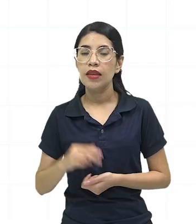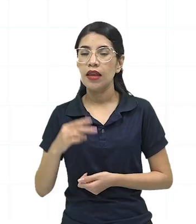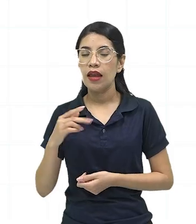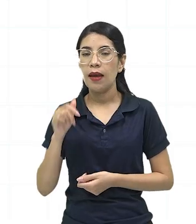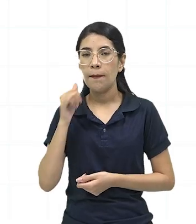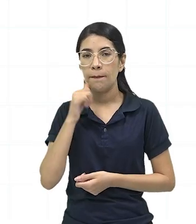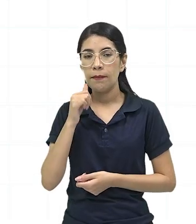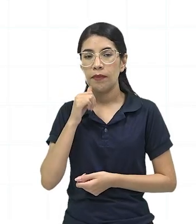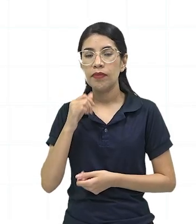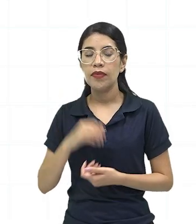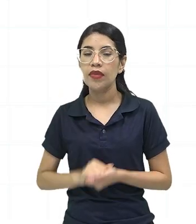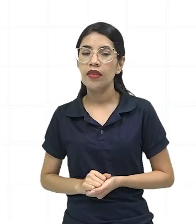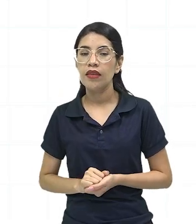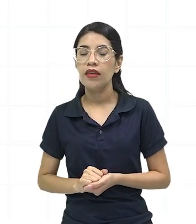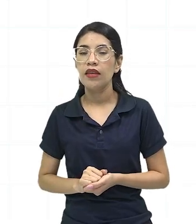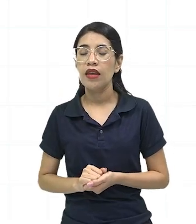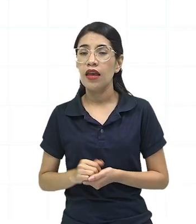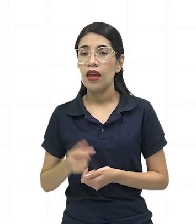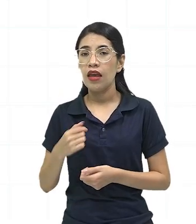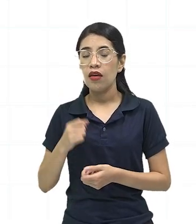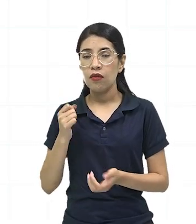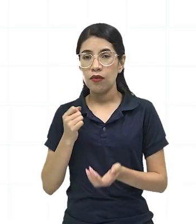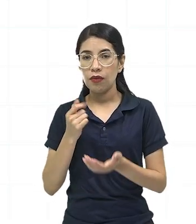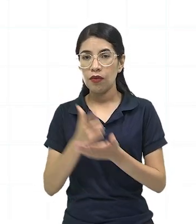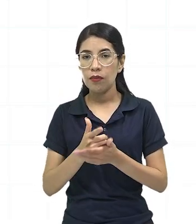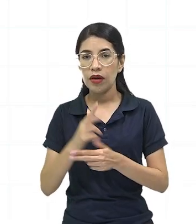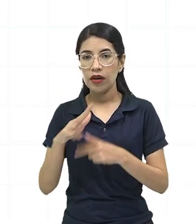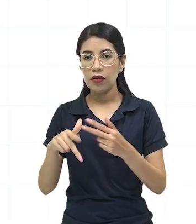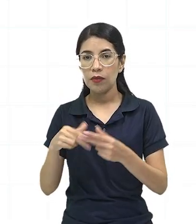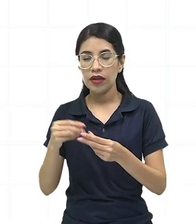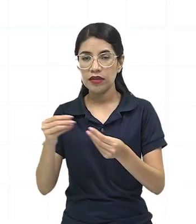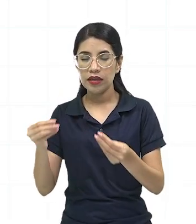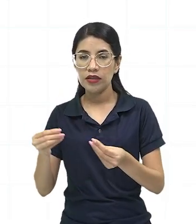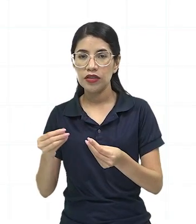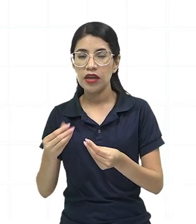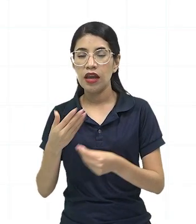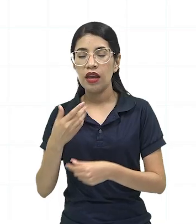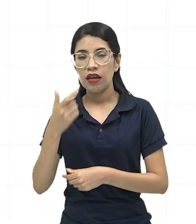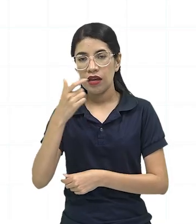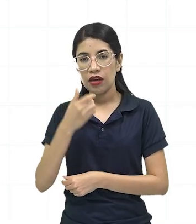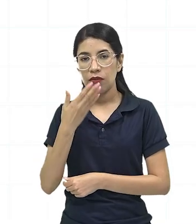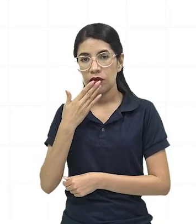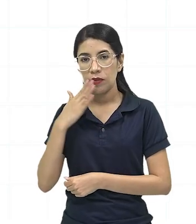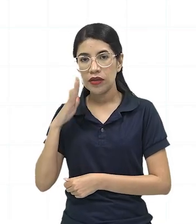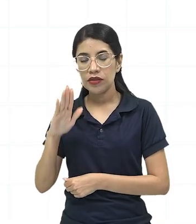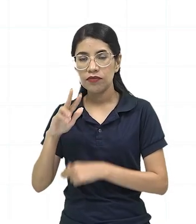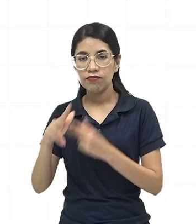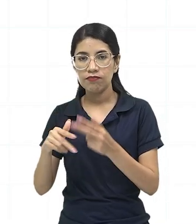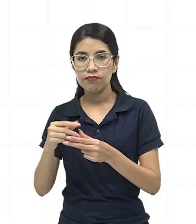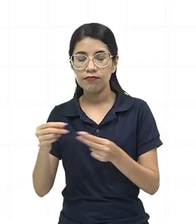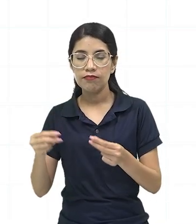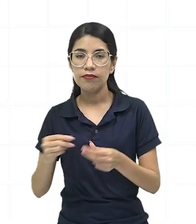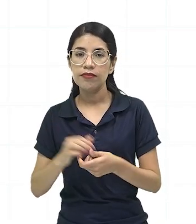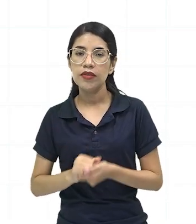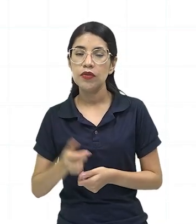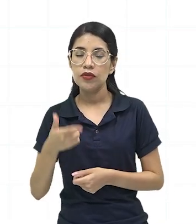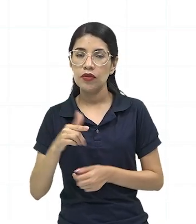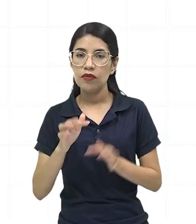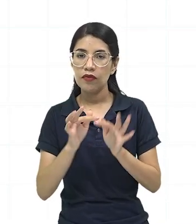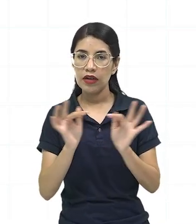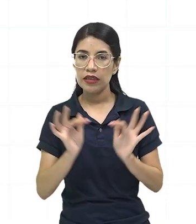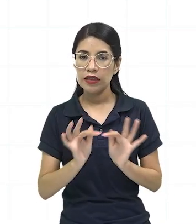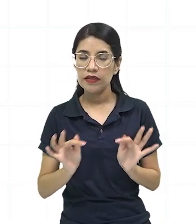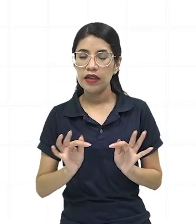comprei o presente. Eu lhe prometi o presente. Então, novamente, nós temos dois enunciados e eu quero unir. Paula,